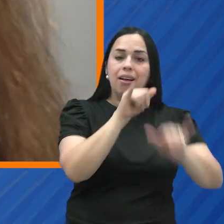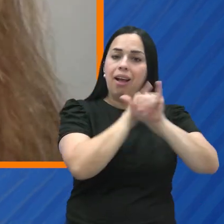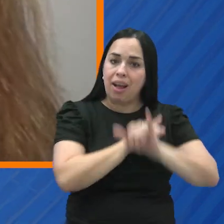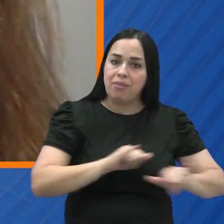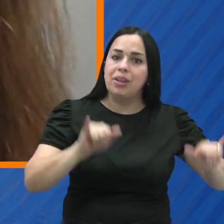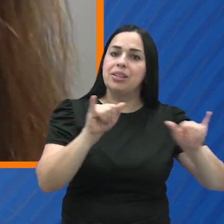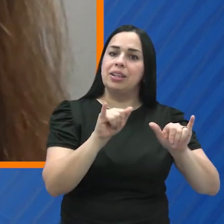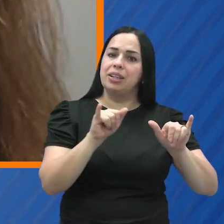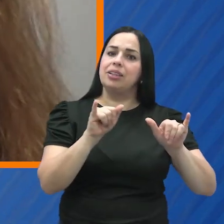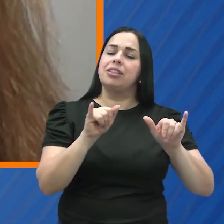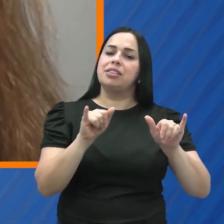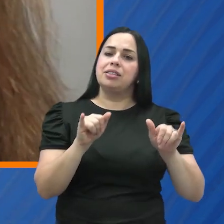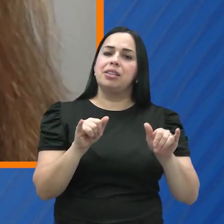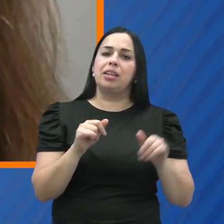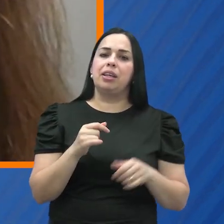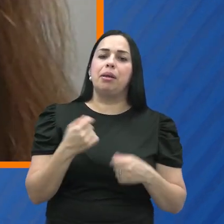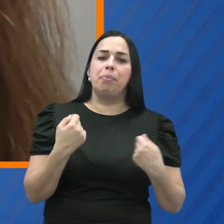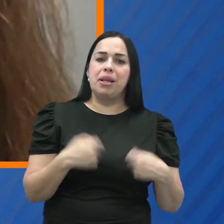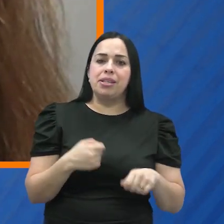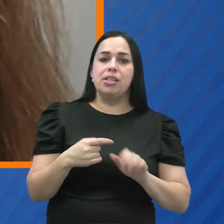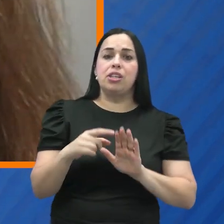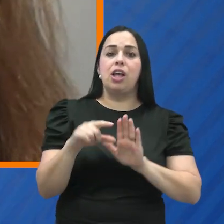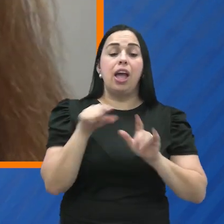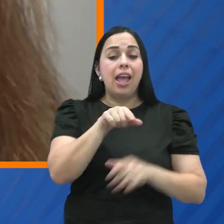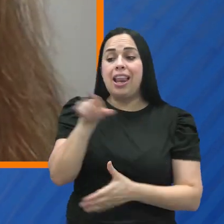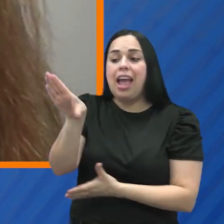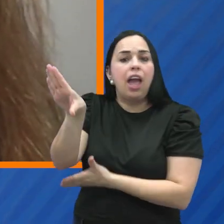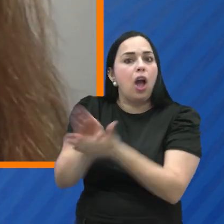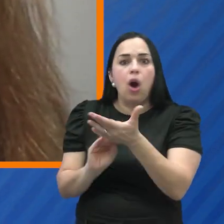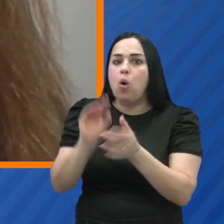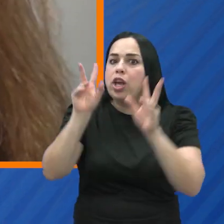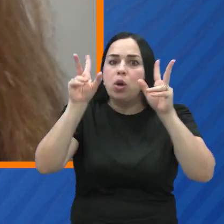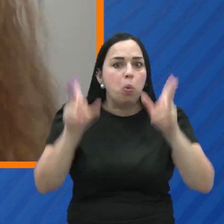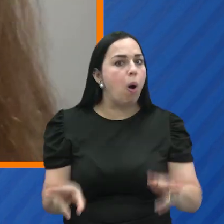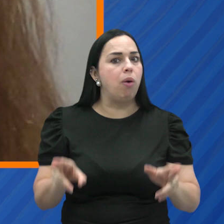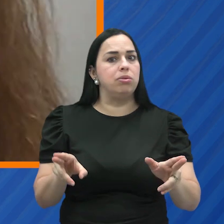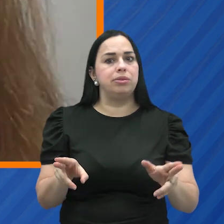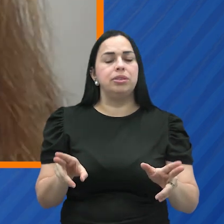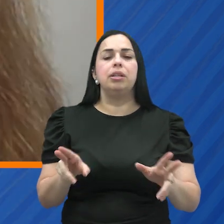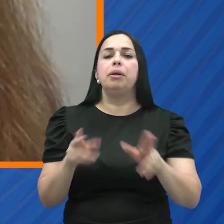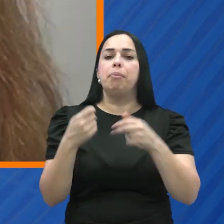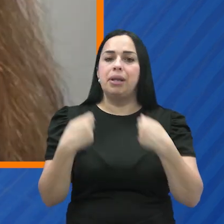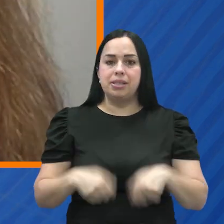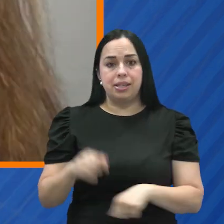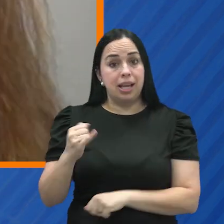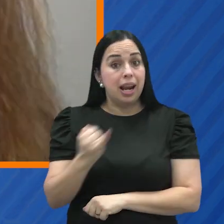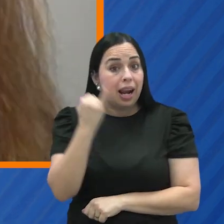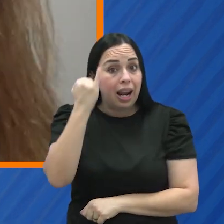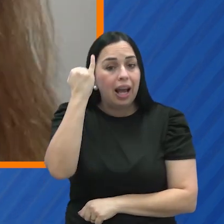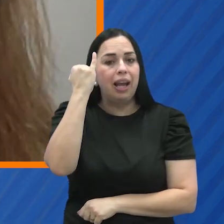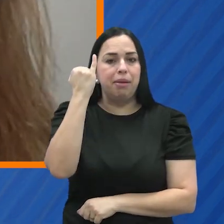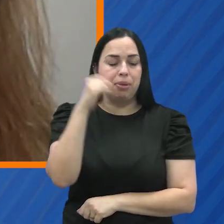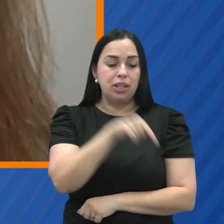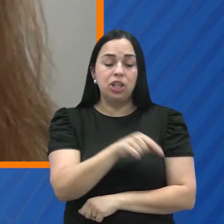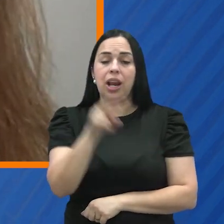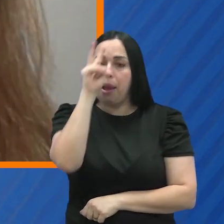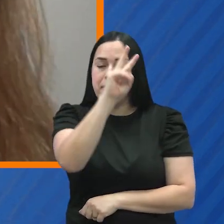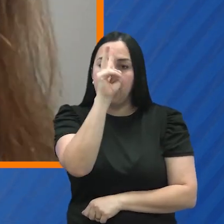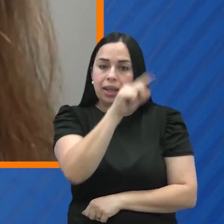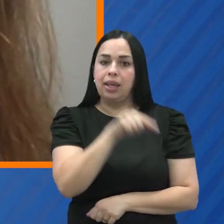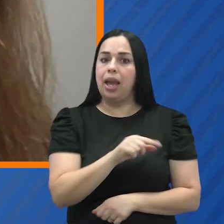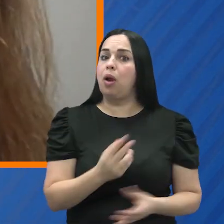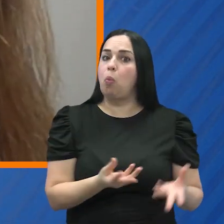isso, para relembrar que a gente está falando de uma cópia, de um medicamento que ele é equivalente. Então, para relembrar essa qualidade,